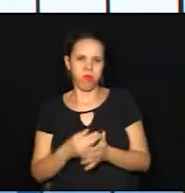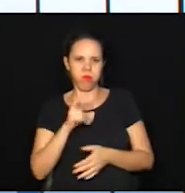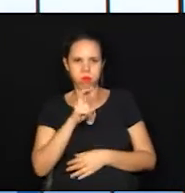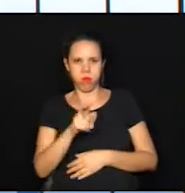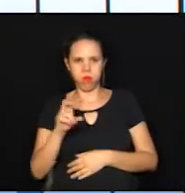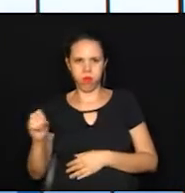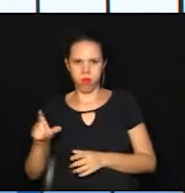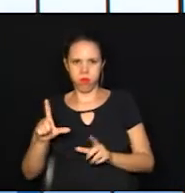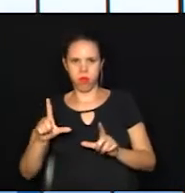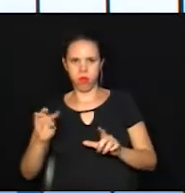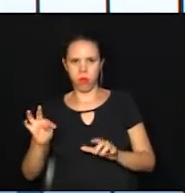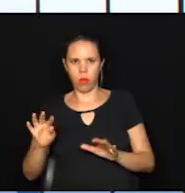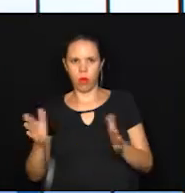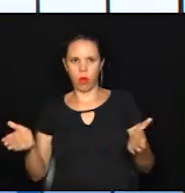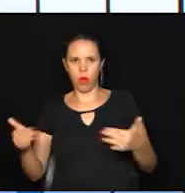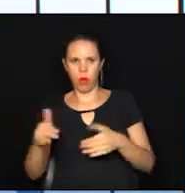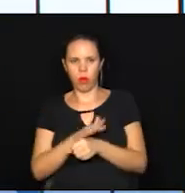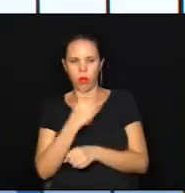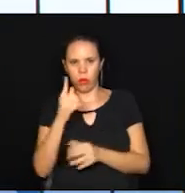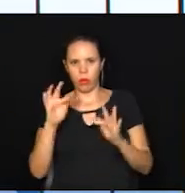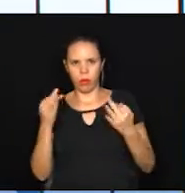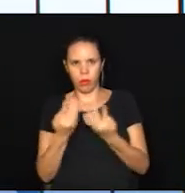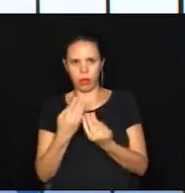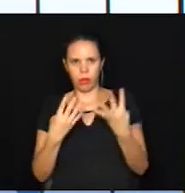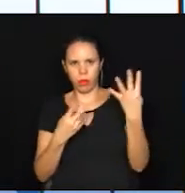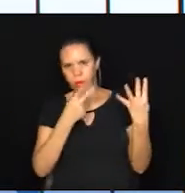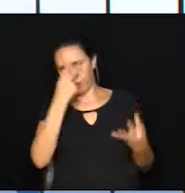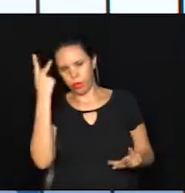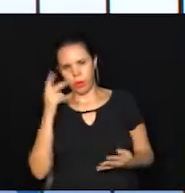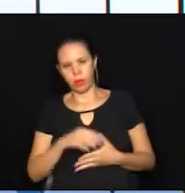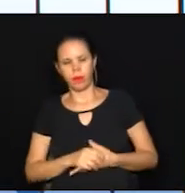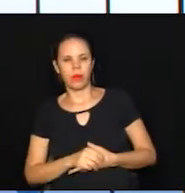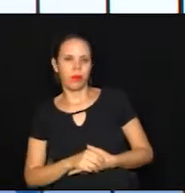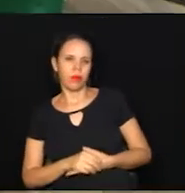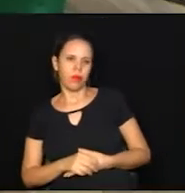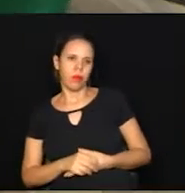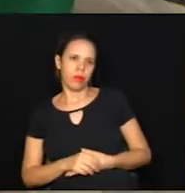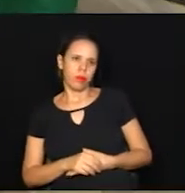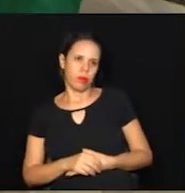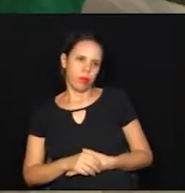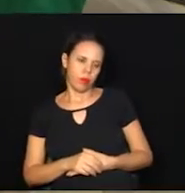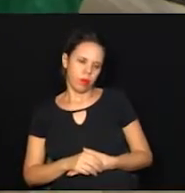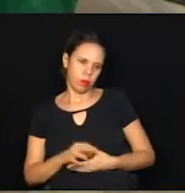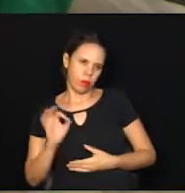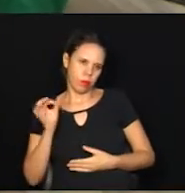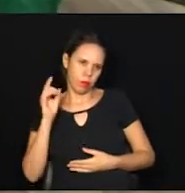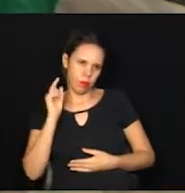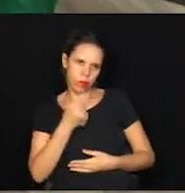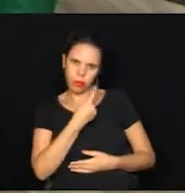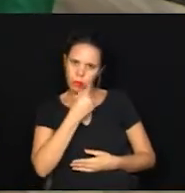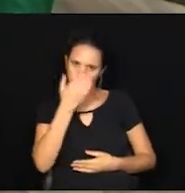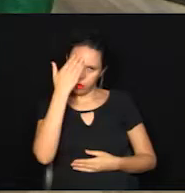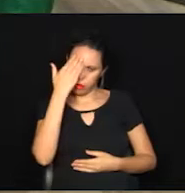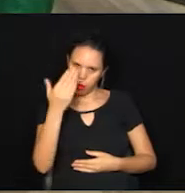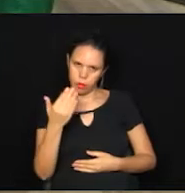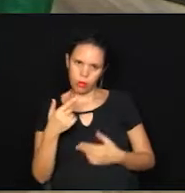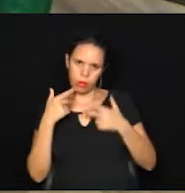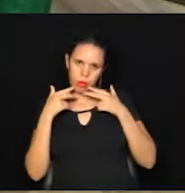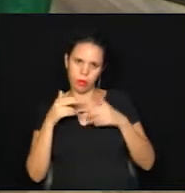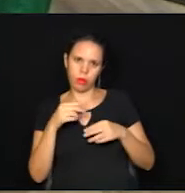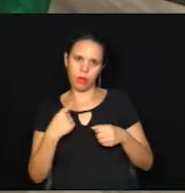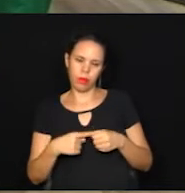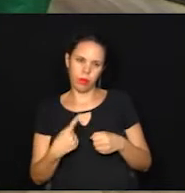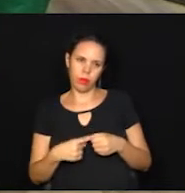litros, ela abastece uma família de 4 pessoas. Certíssimo, Mina Abreu. Muito obrigado pelas notícias